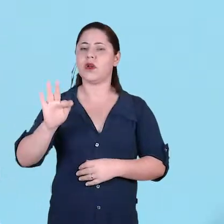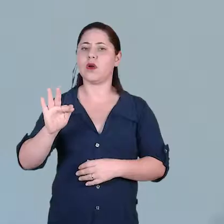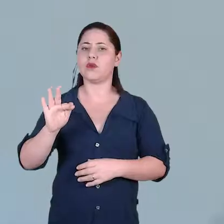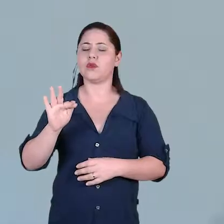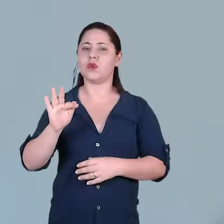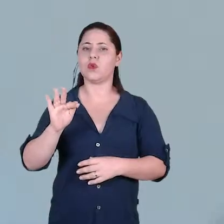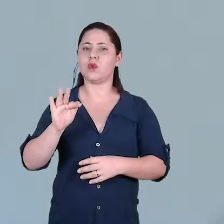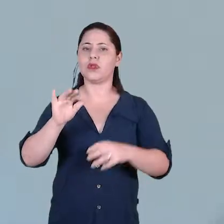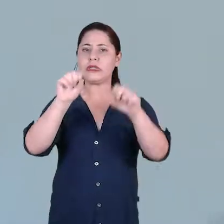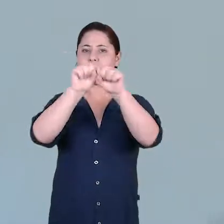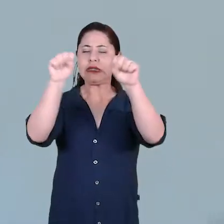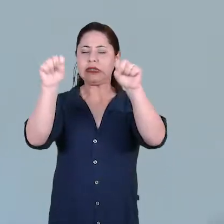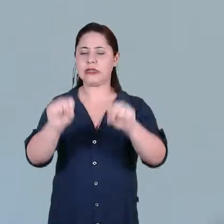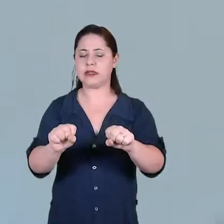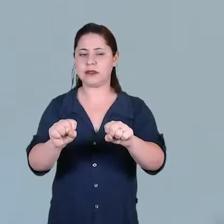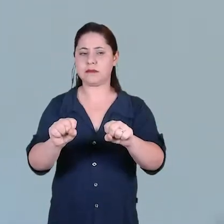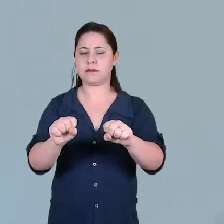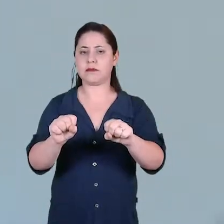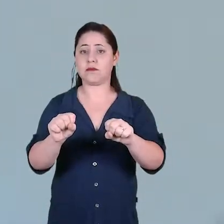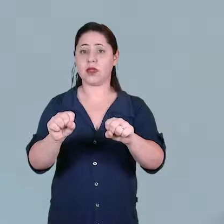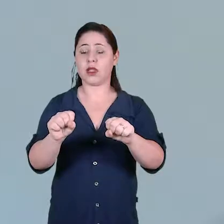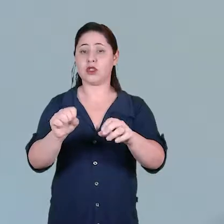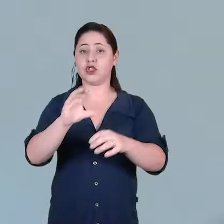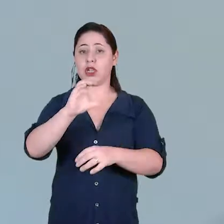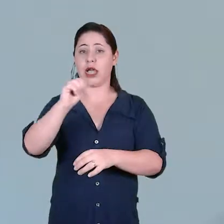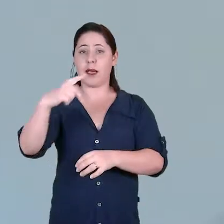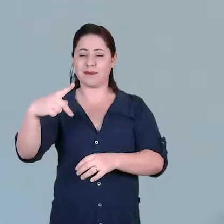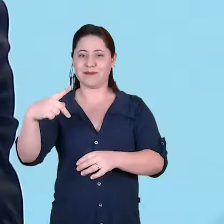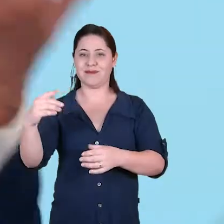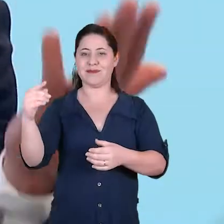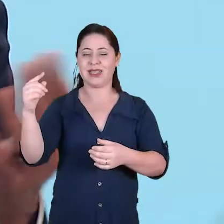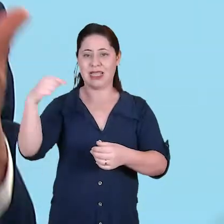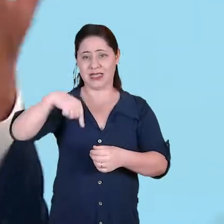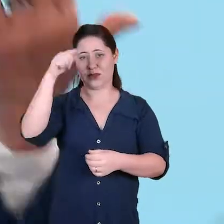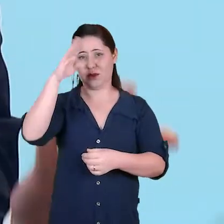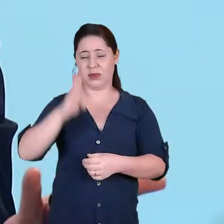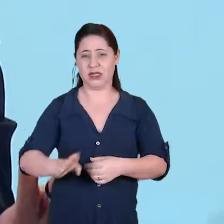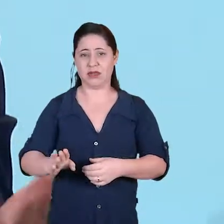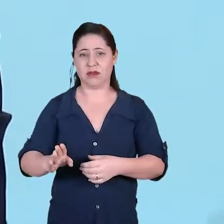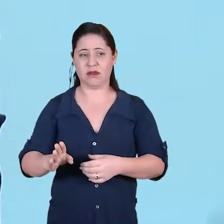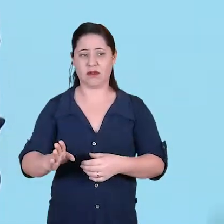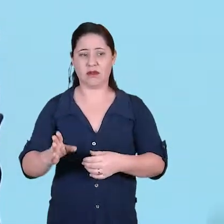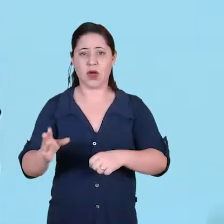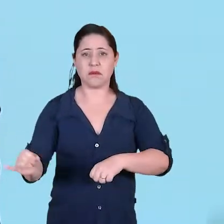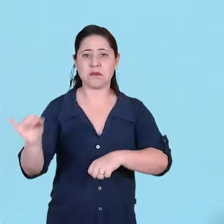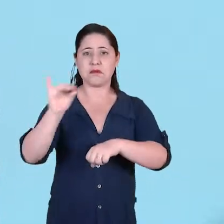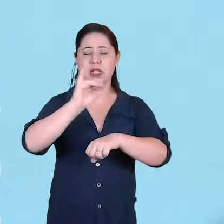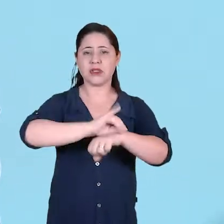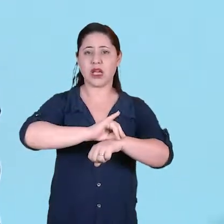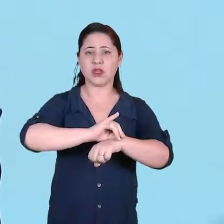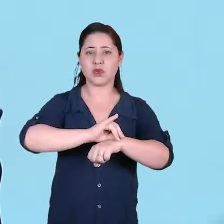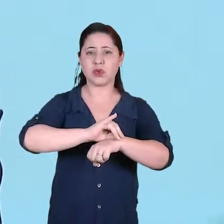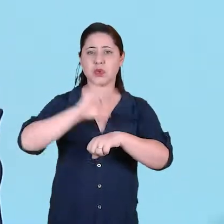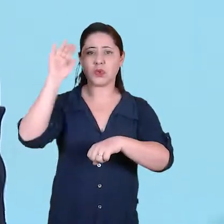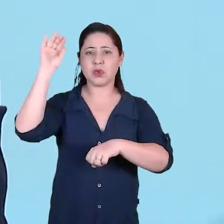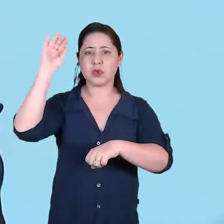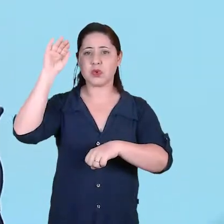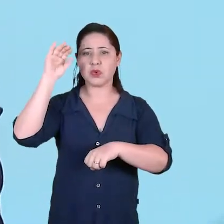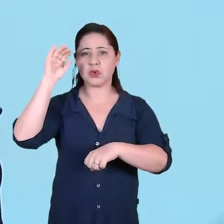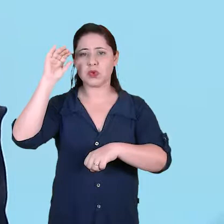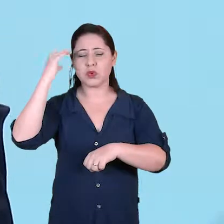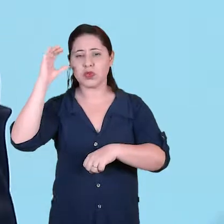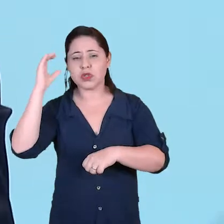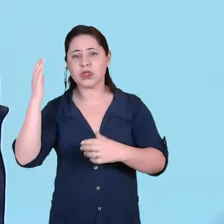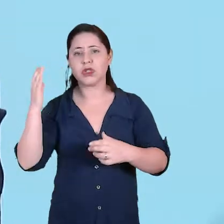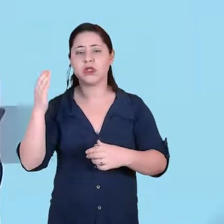implantação do sistema de capitalização no Brasil, né? Que foi implantado no Chile, que não deu certo, né? E o governo queria implantar